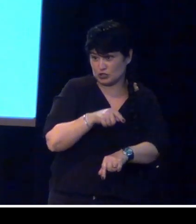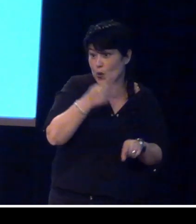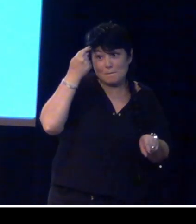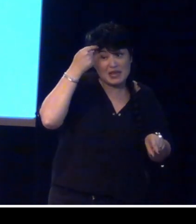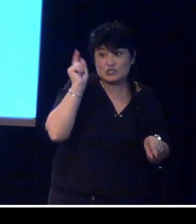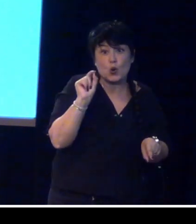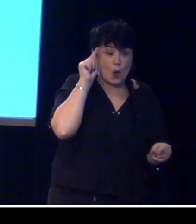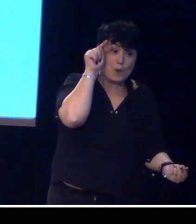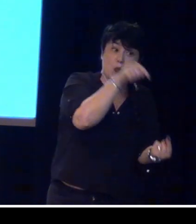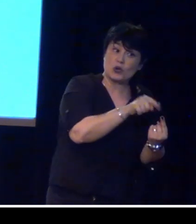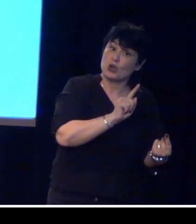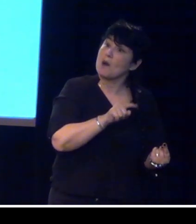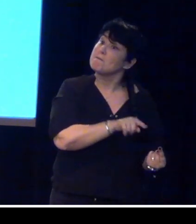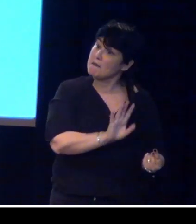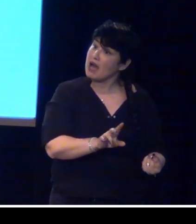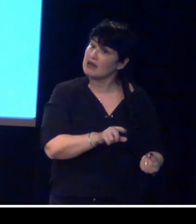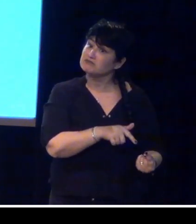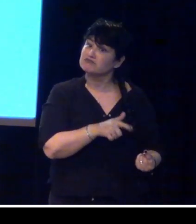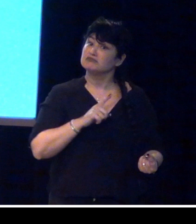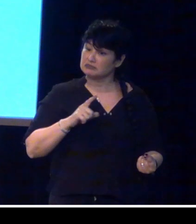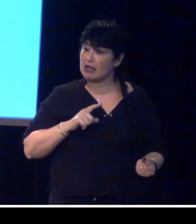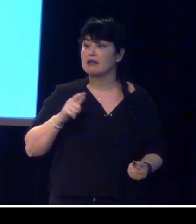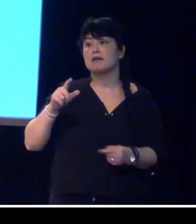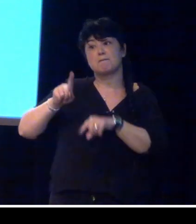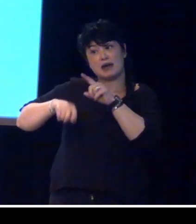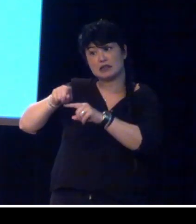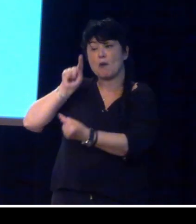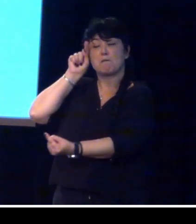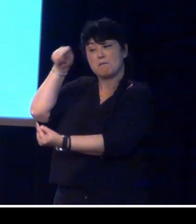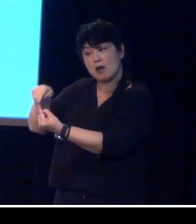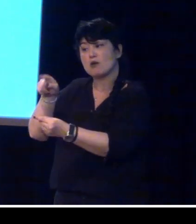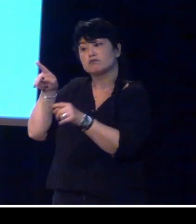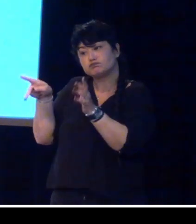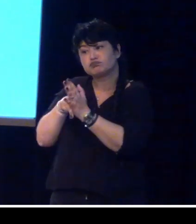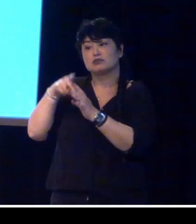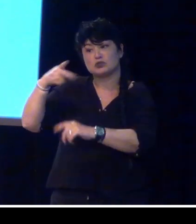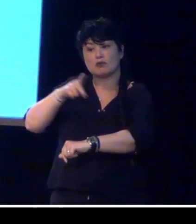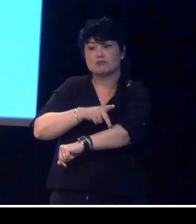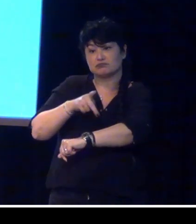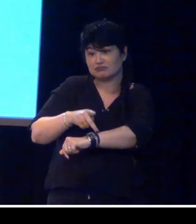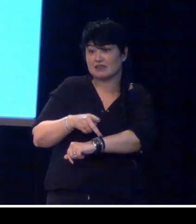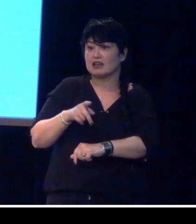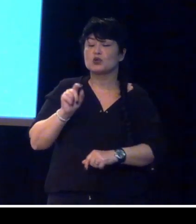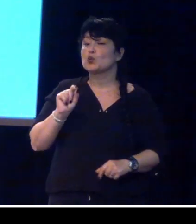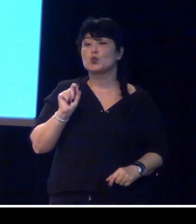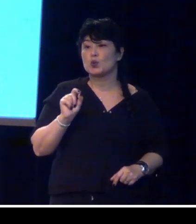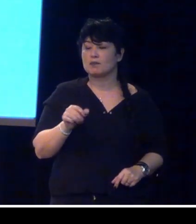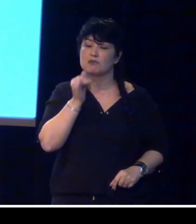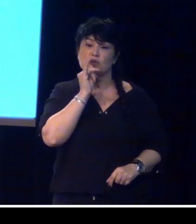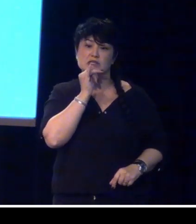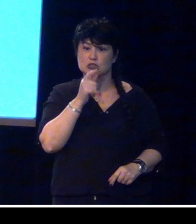né? Mas nós também temos materiais que são pensados e produzidos com um objetivo determinado, que são,